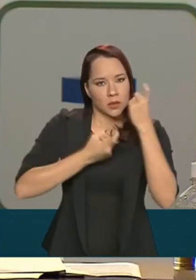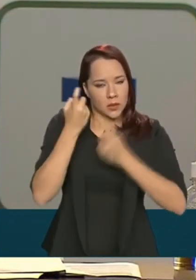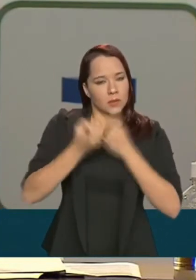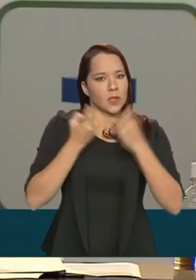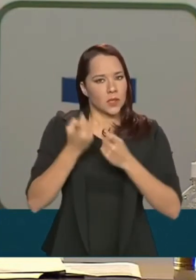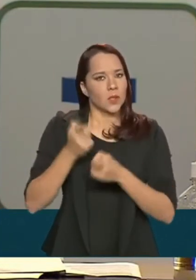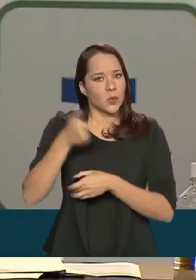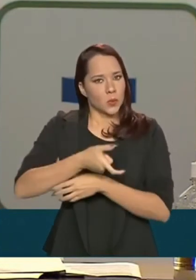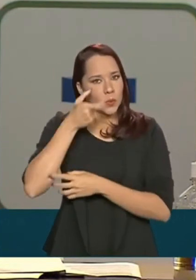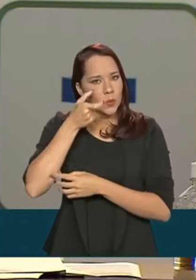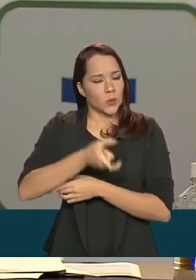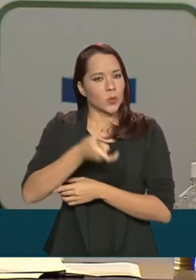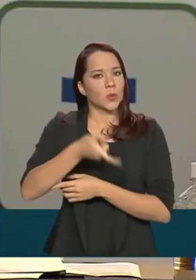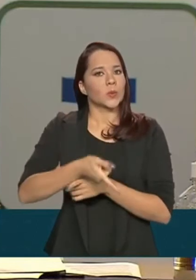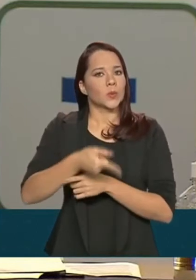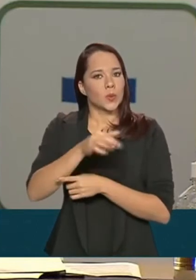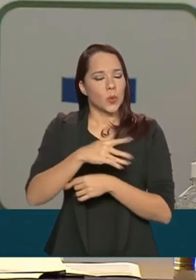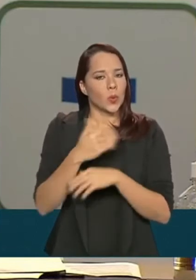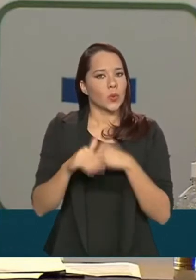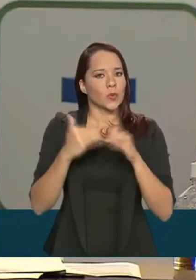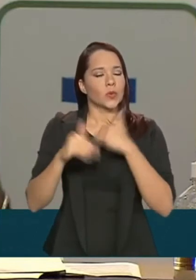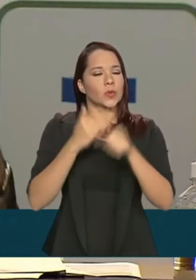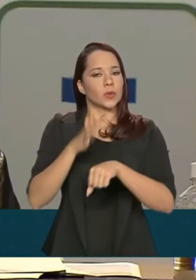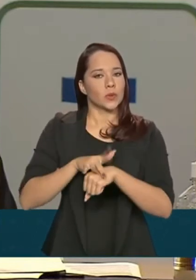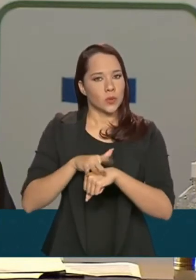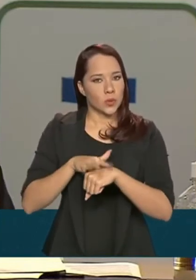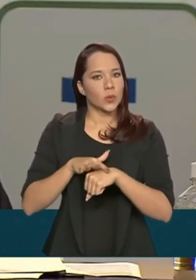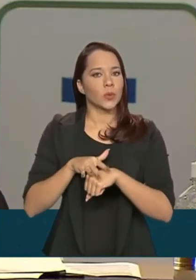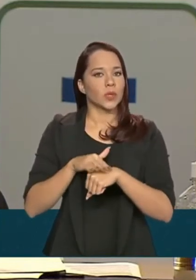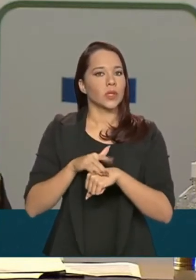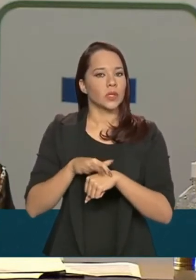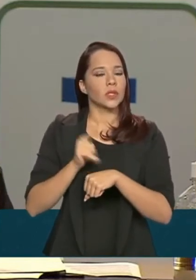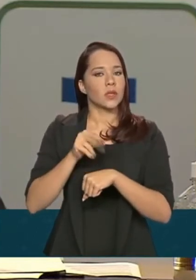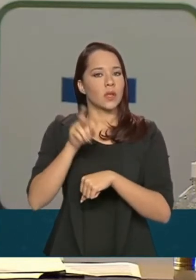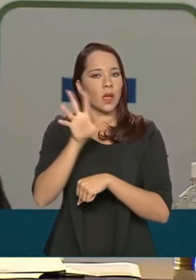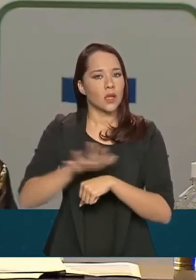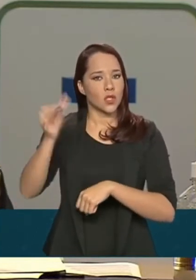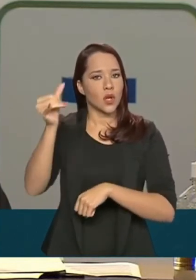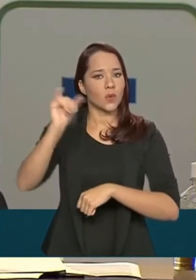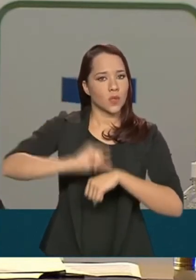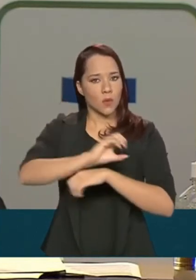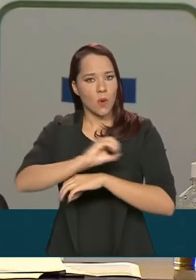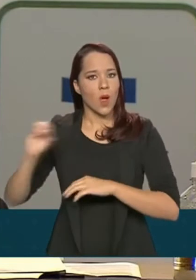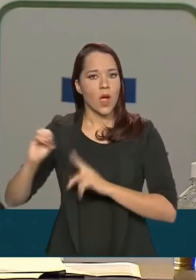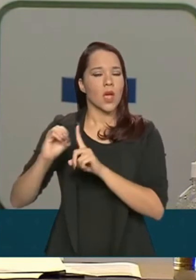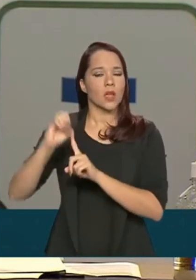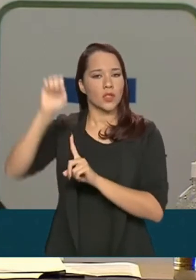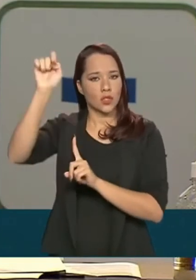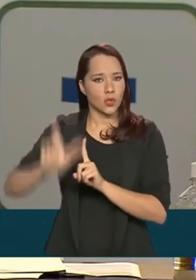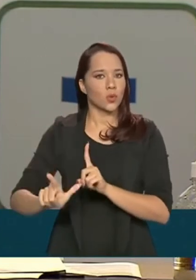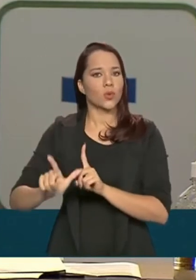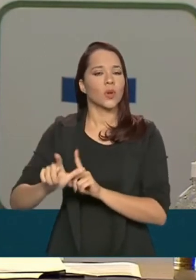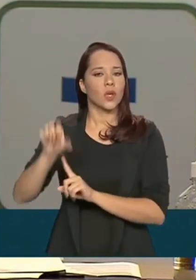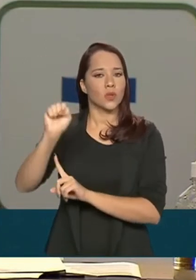importante com a evolução da doença na região centro-oeste, sul e